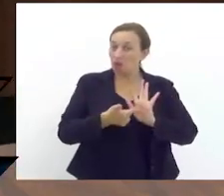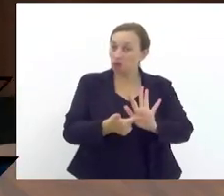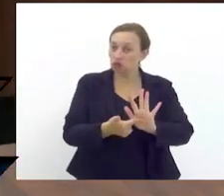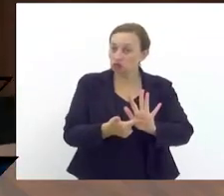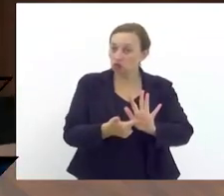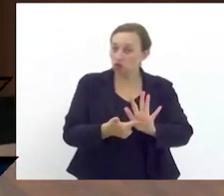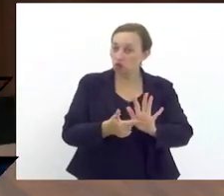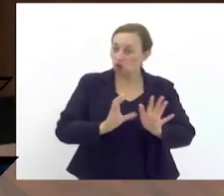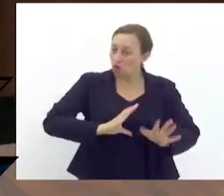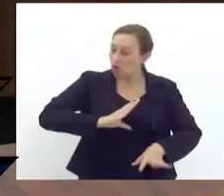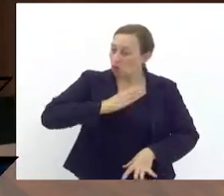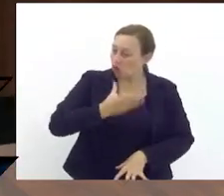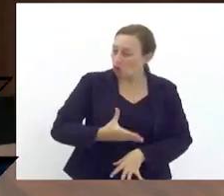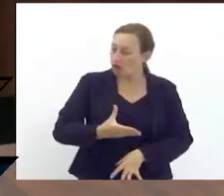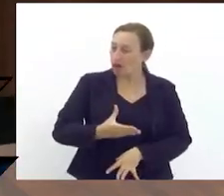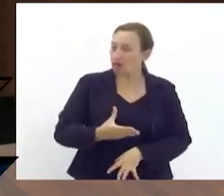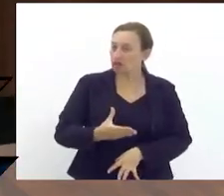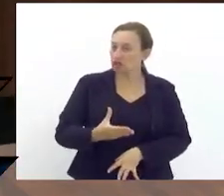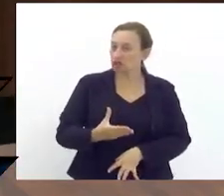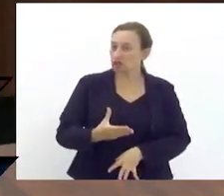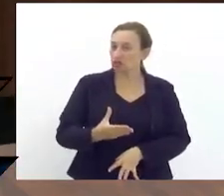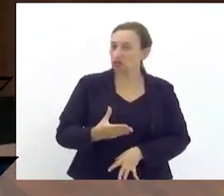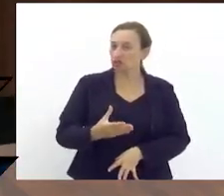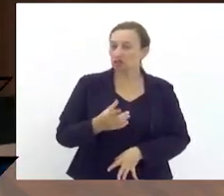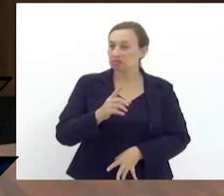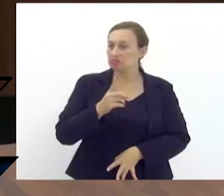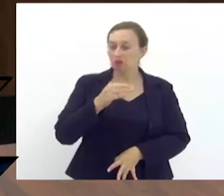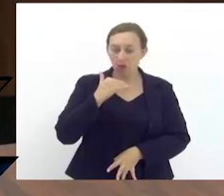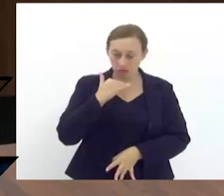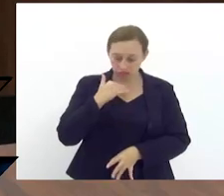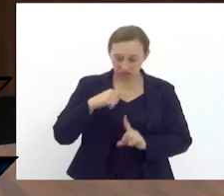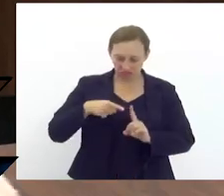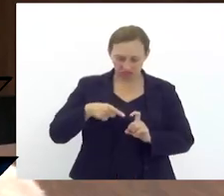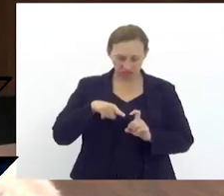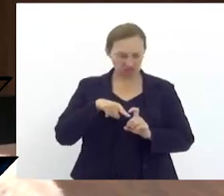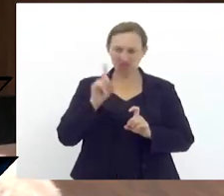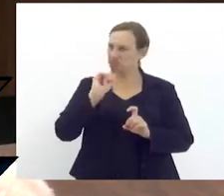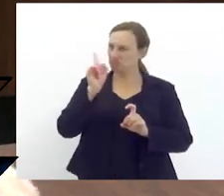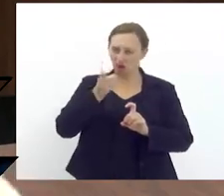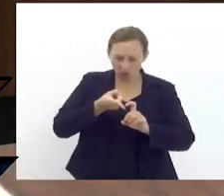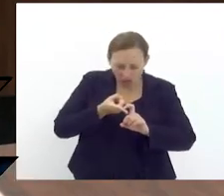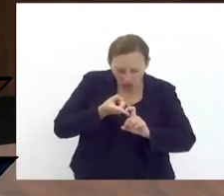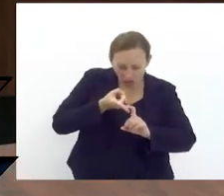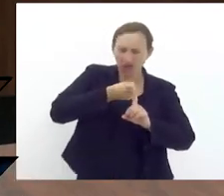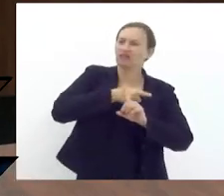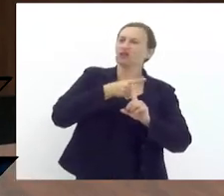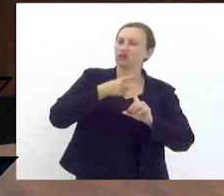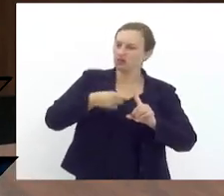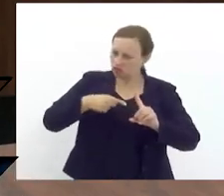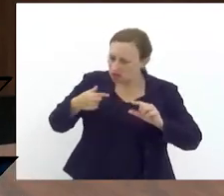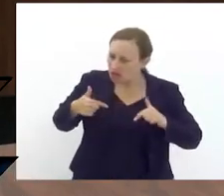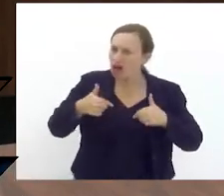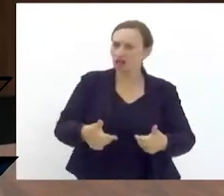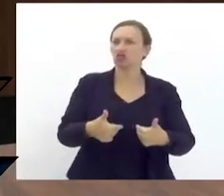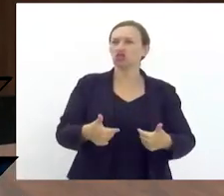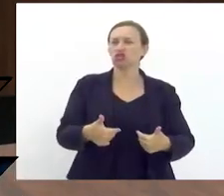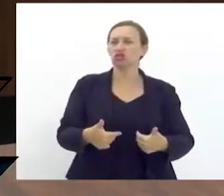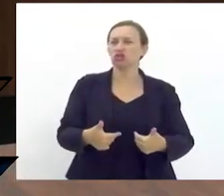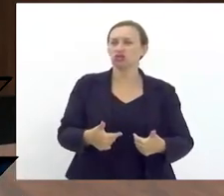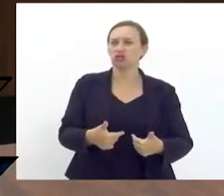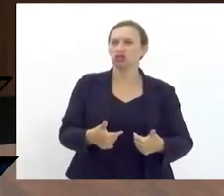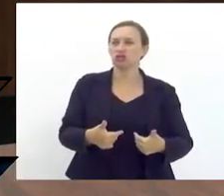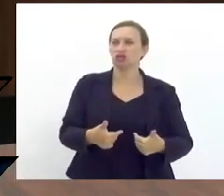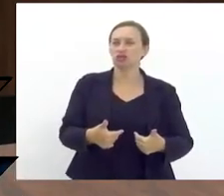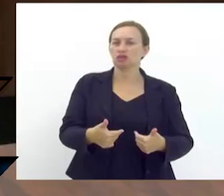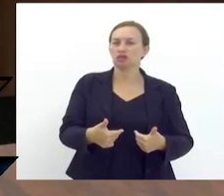coragem determinação não abaixou a cabeça foi problema deles e criou uma situação